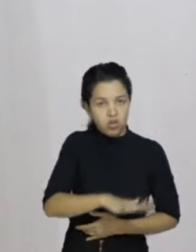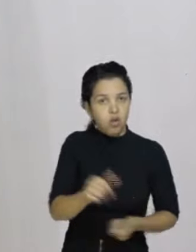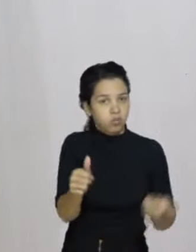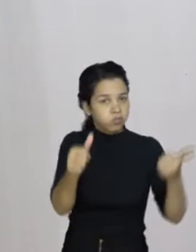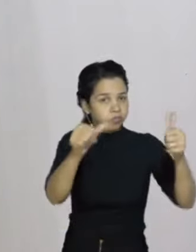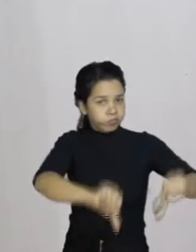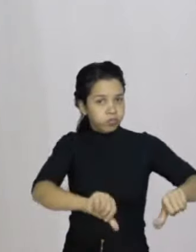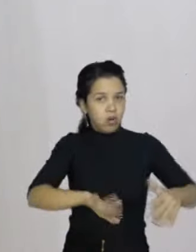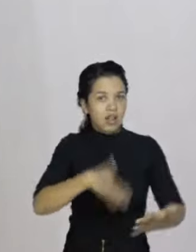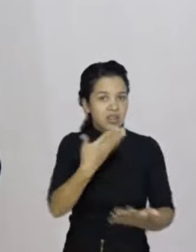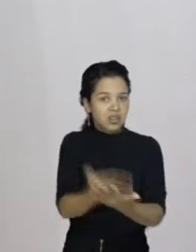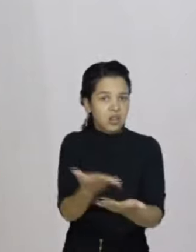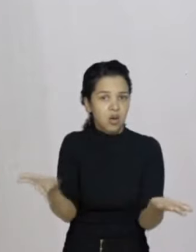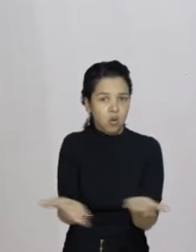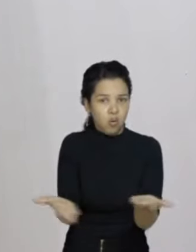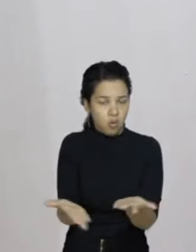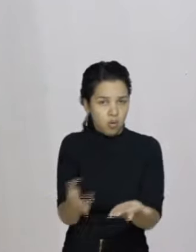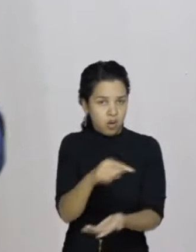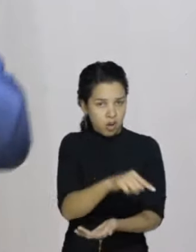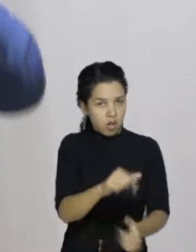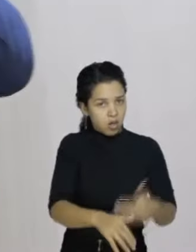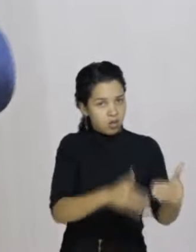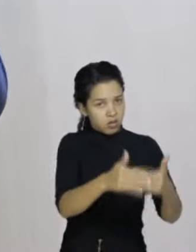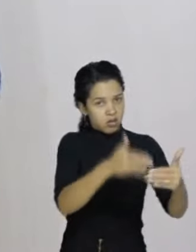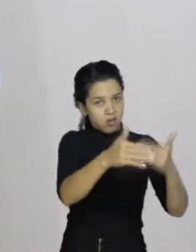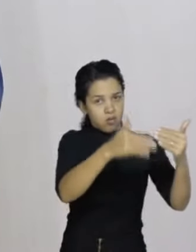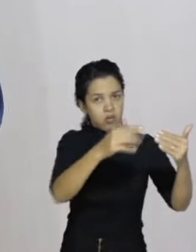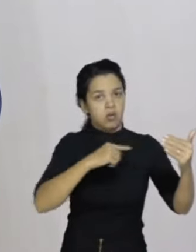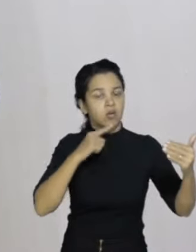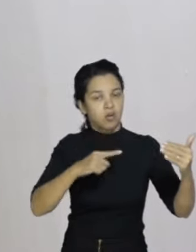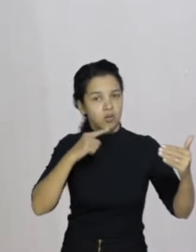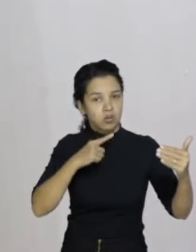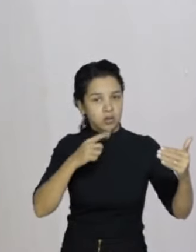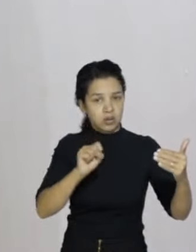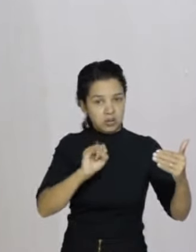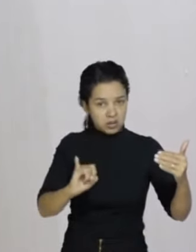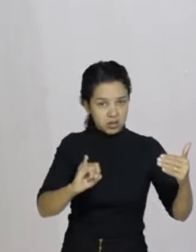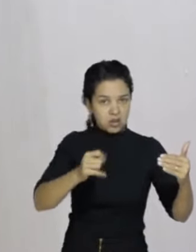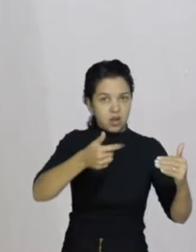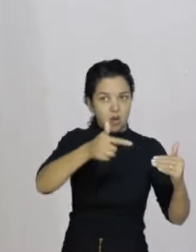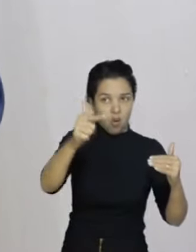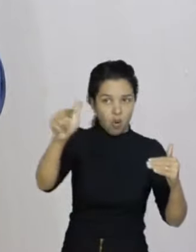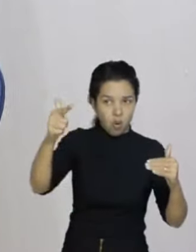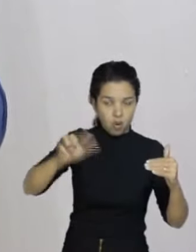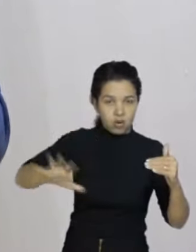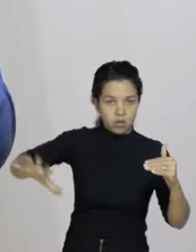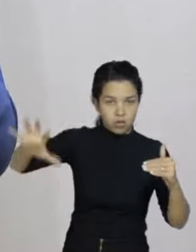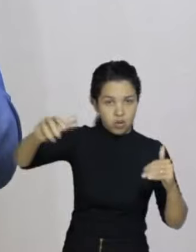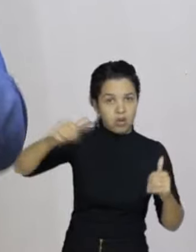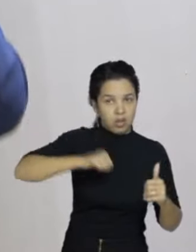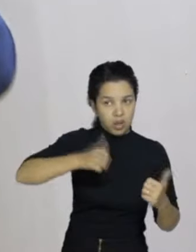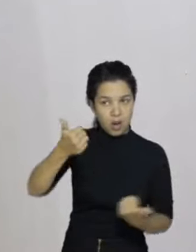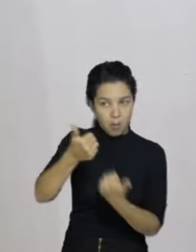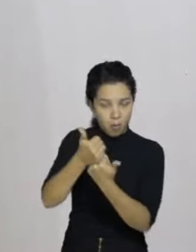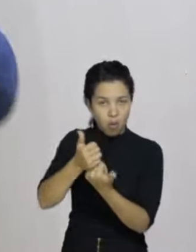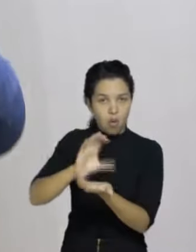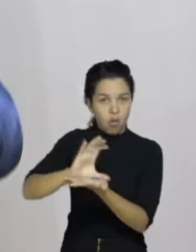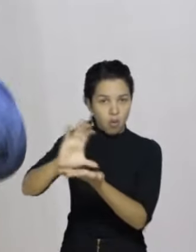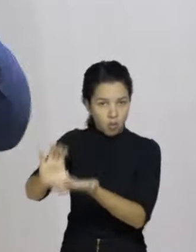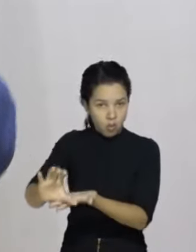hoje aquela região não conseguiu se desenvolver se outras regiões recebem apoio benefícios fiscais